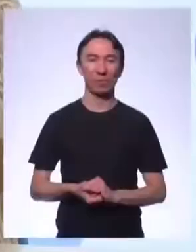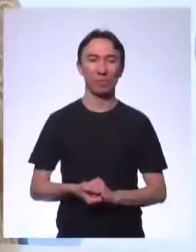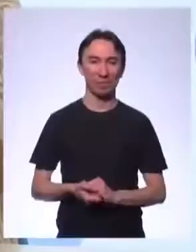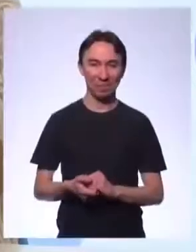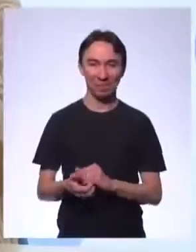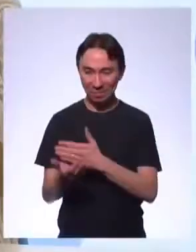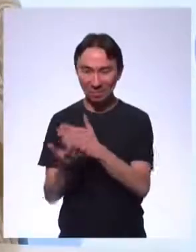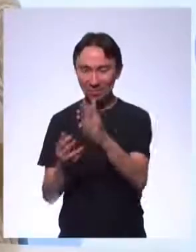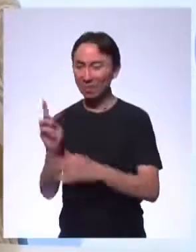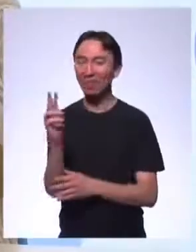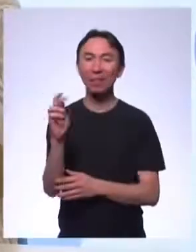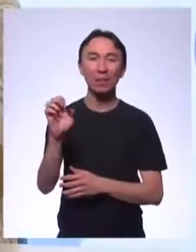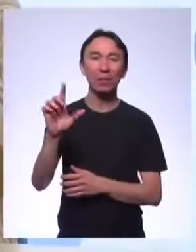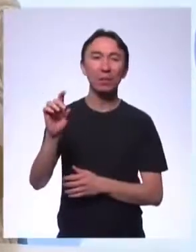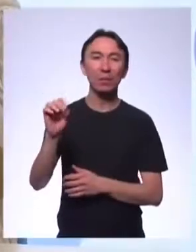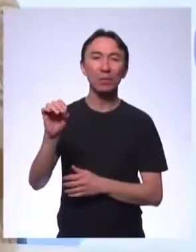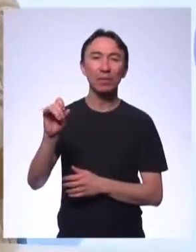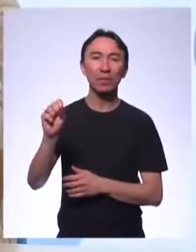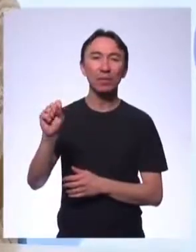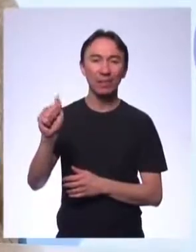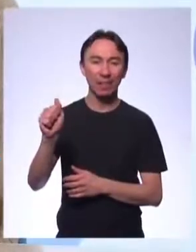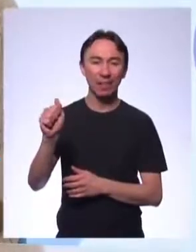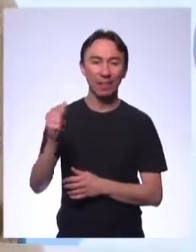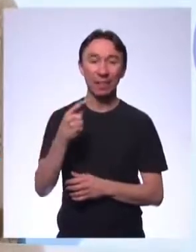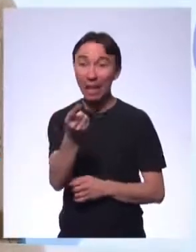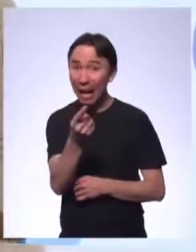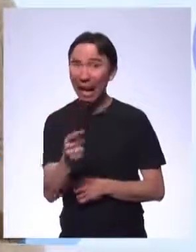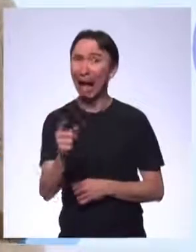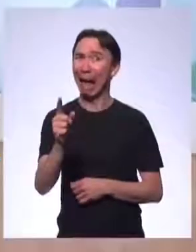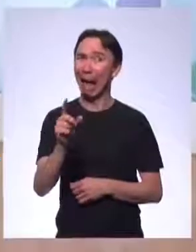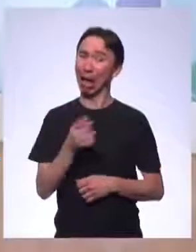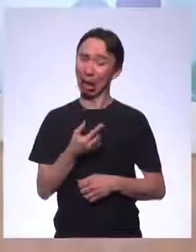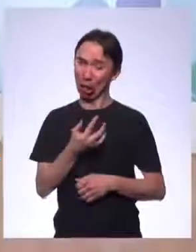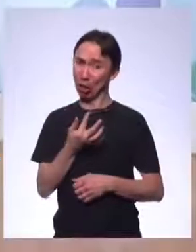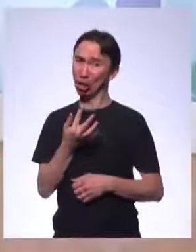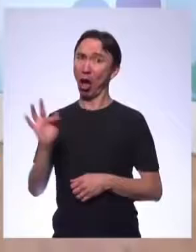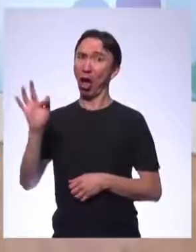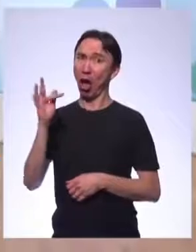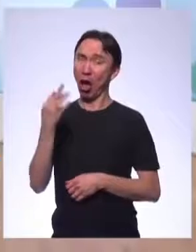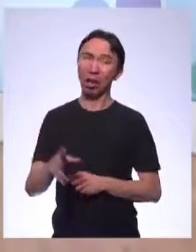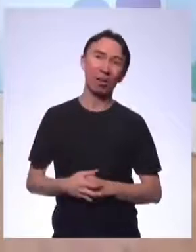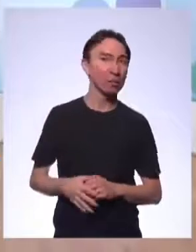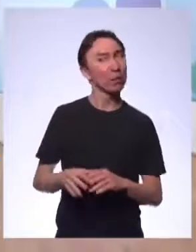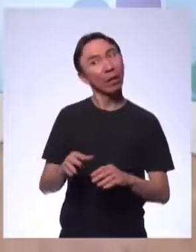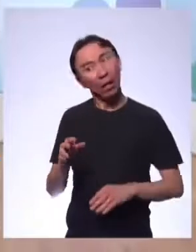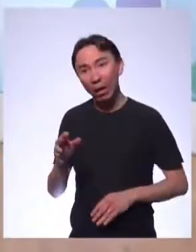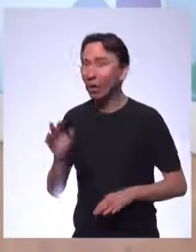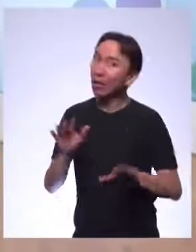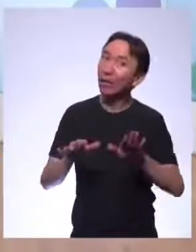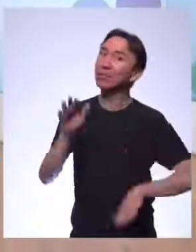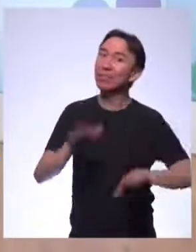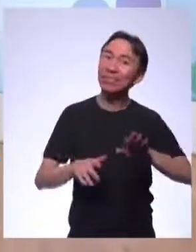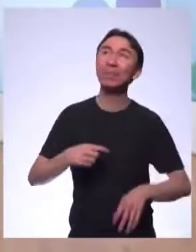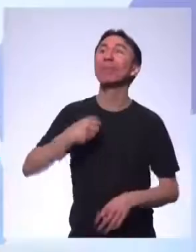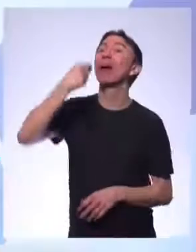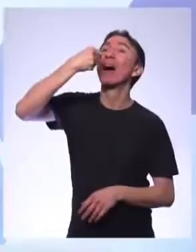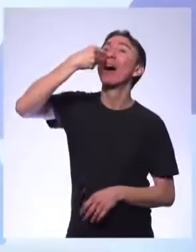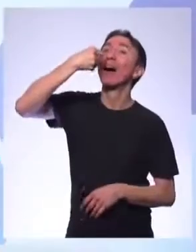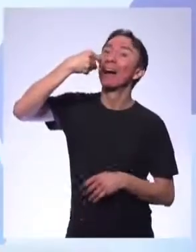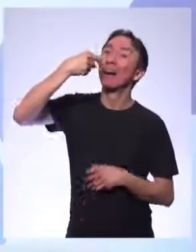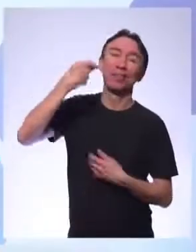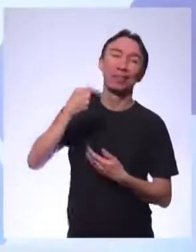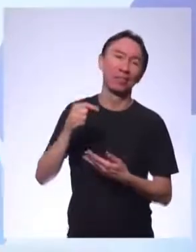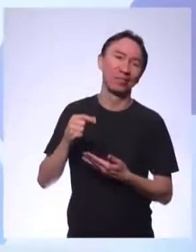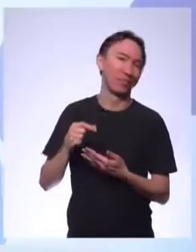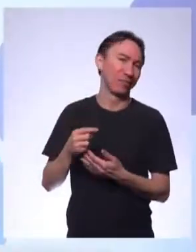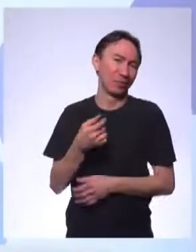vamos começar com a Heloísa, professor, que respondeu assim, ó, uma coisa que dói. Ah, nem sempre, né, Té? De gotinha, como é que dói? Pois é. Ó, tem uma